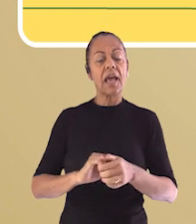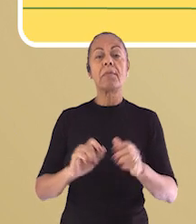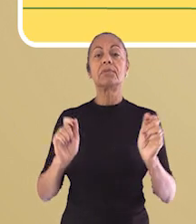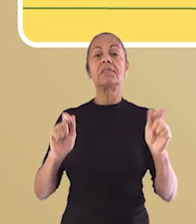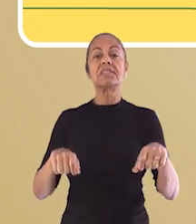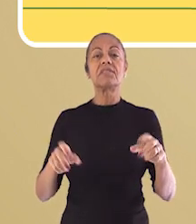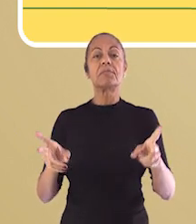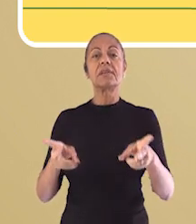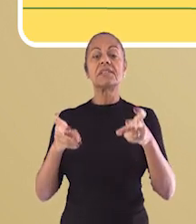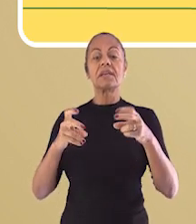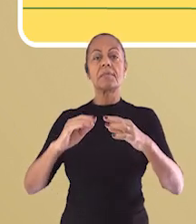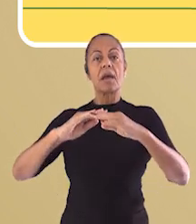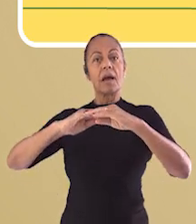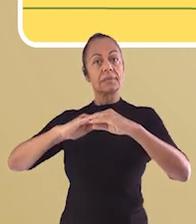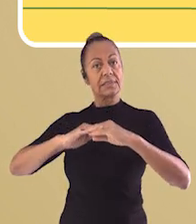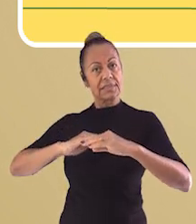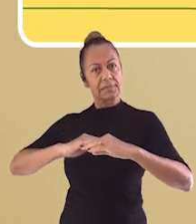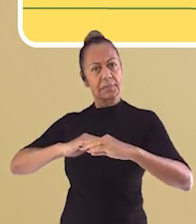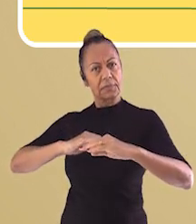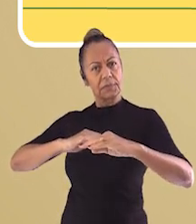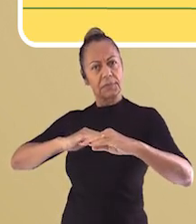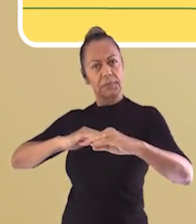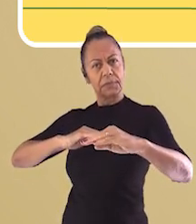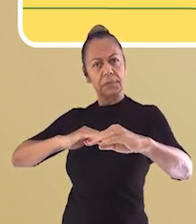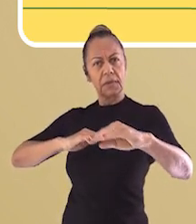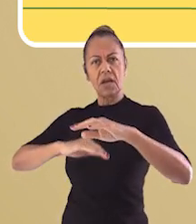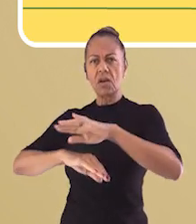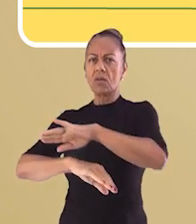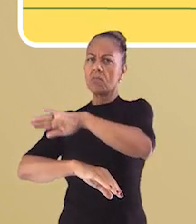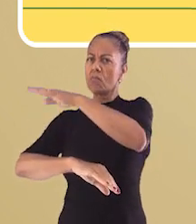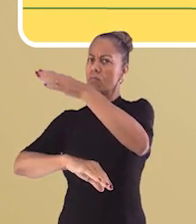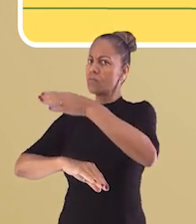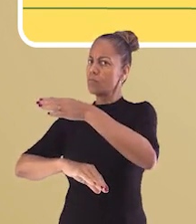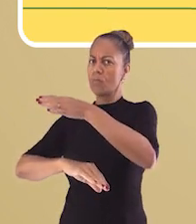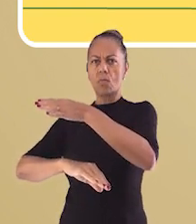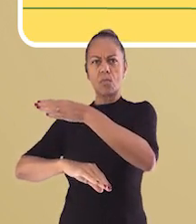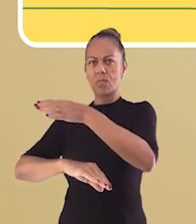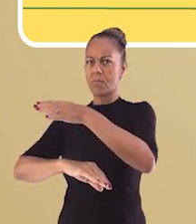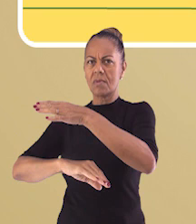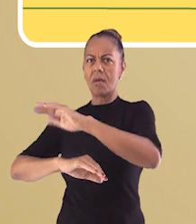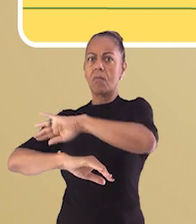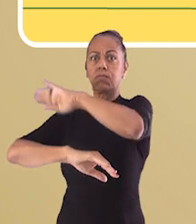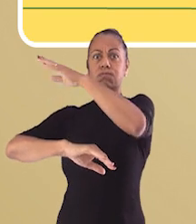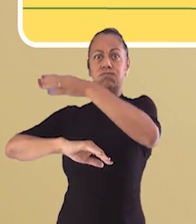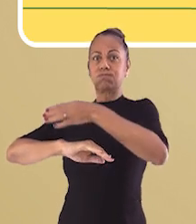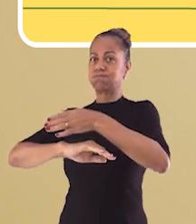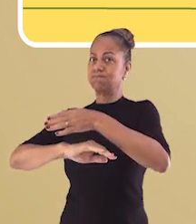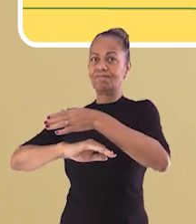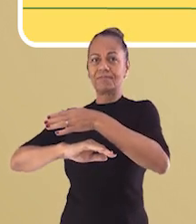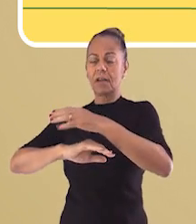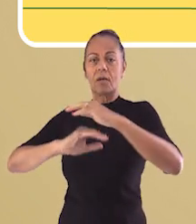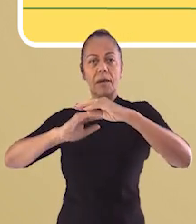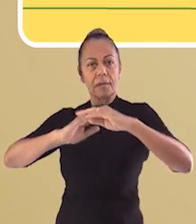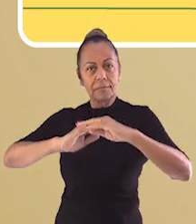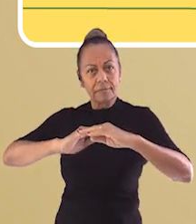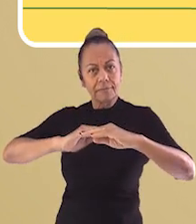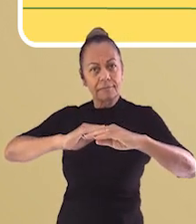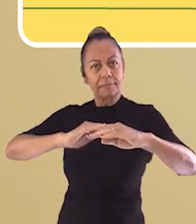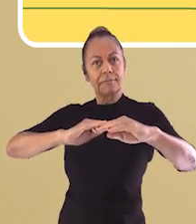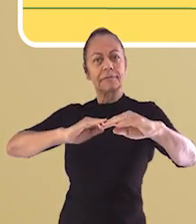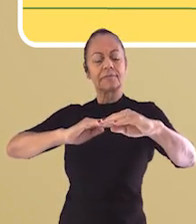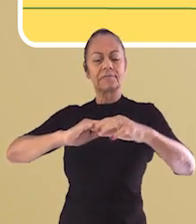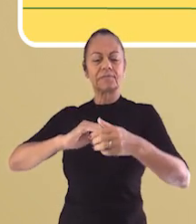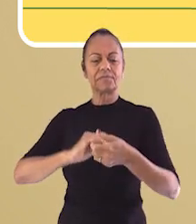de relevo em que é possível perceber uma área plana, sem morros ou montanhas. Além de plano, são